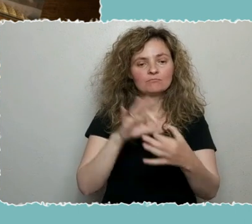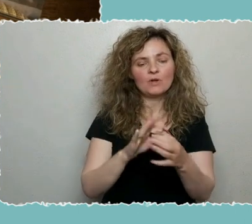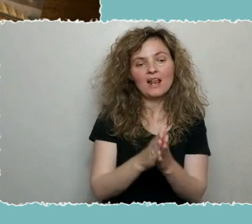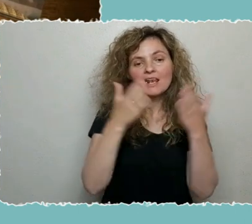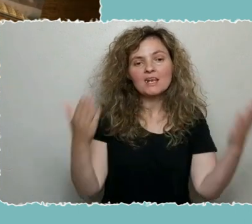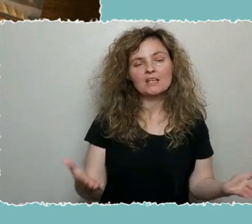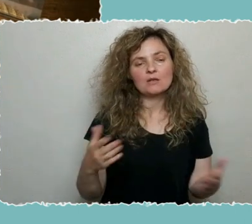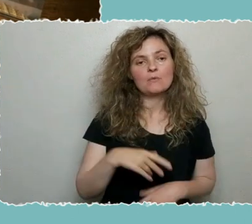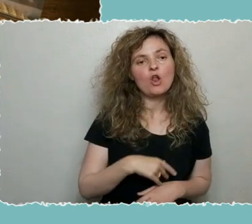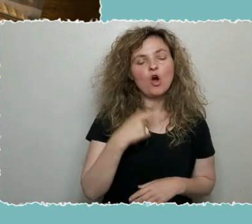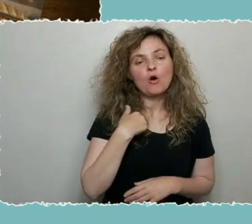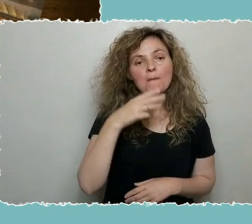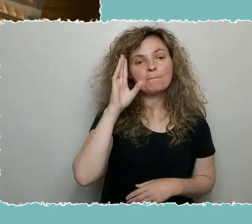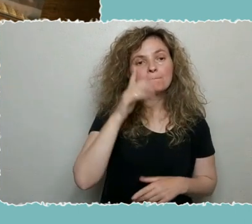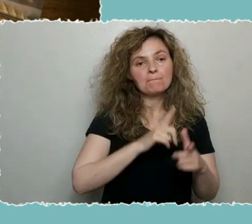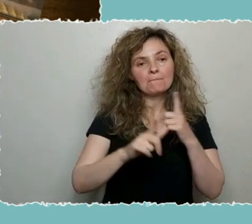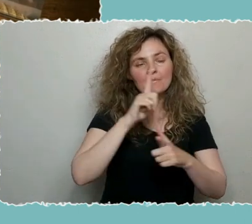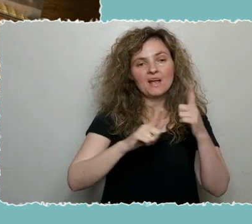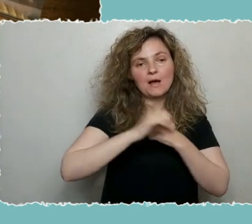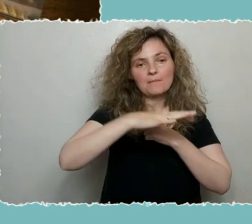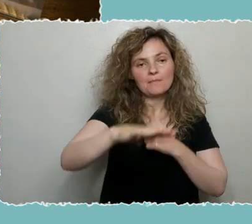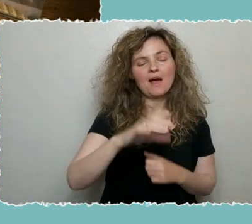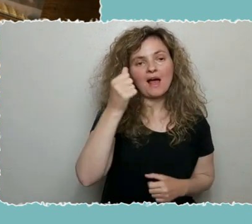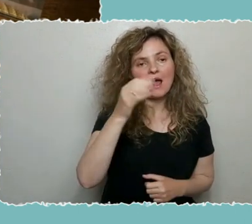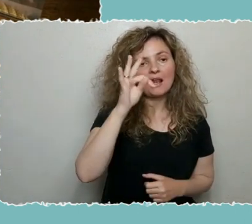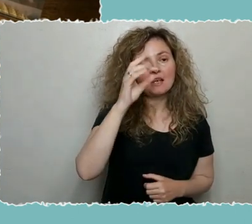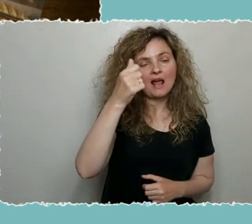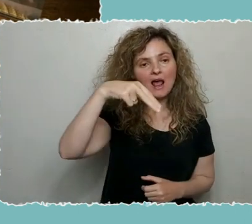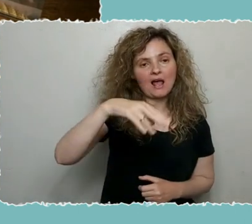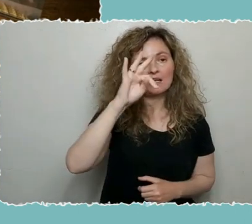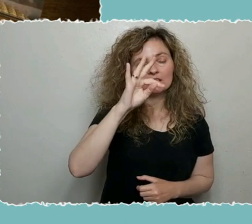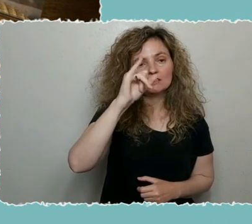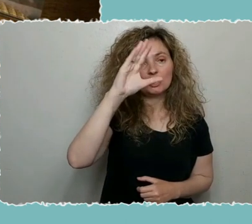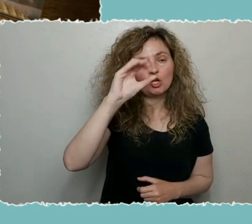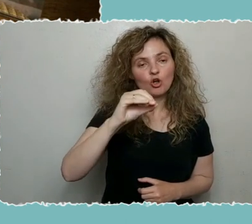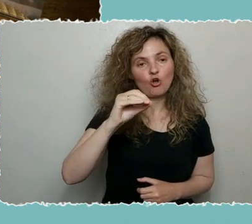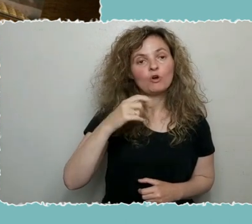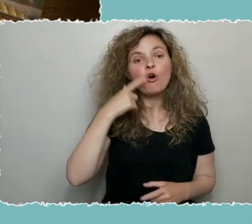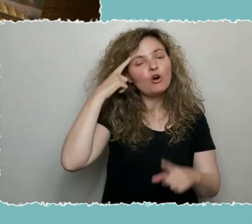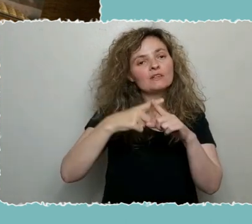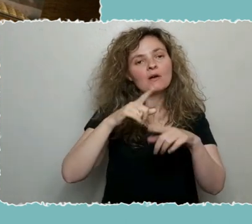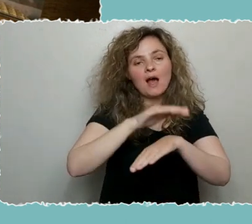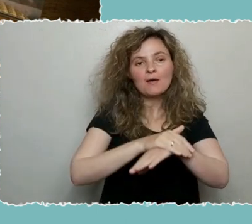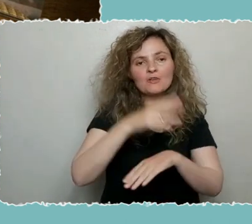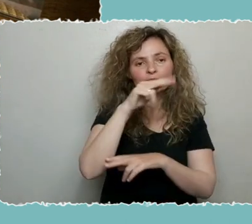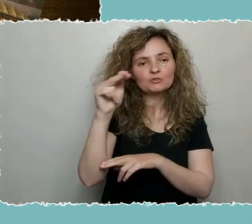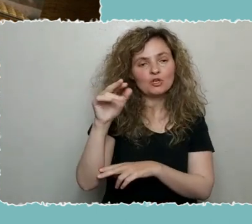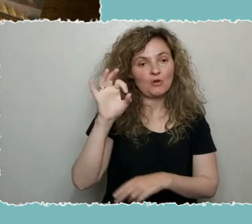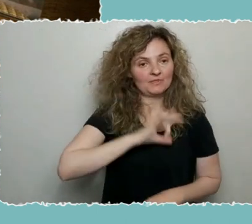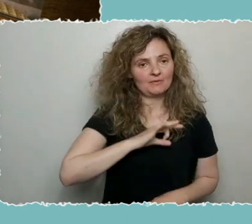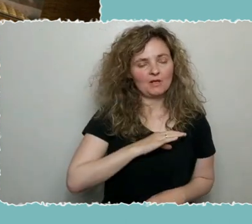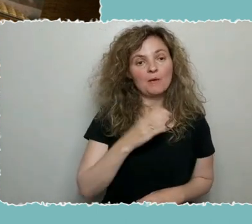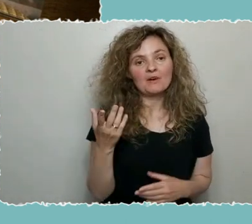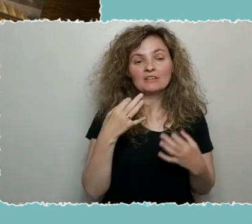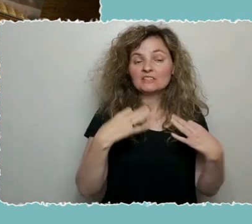Atlántico para os amigos e amigas do Museo de Pontevedra. Vai ser moi doado e o resultado vai ser bárbaro. O primeiro que facemos,